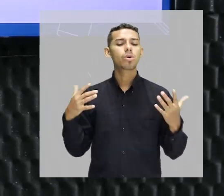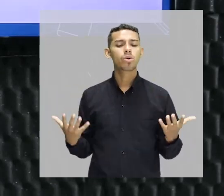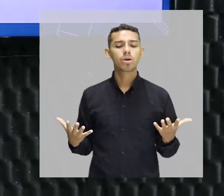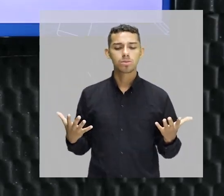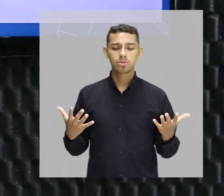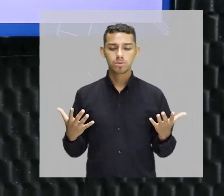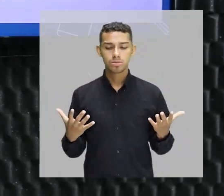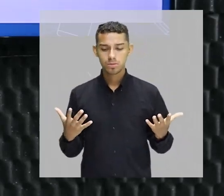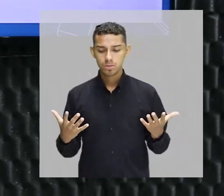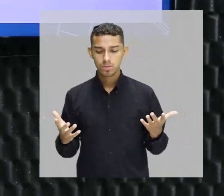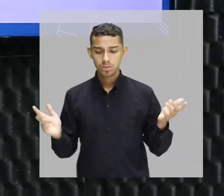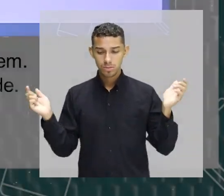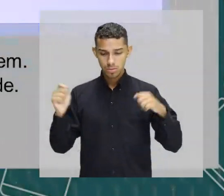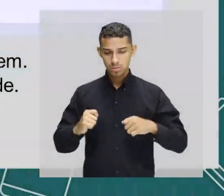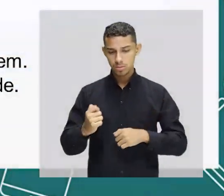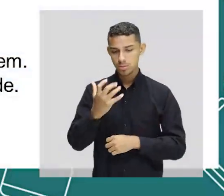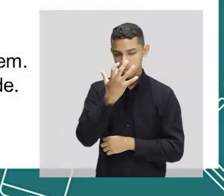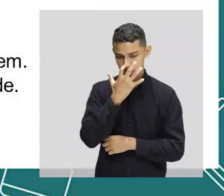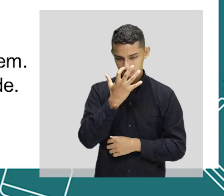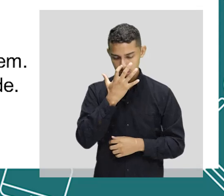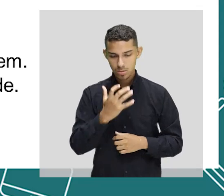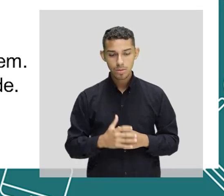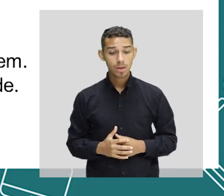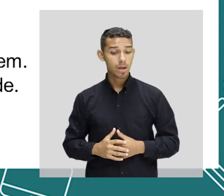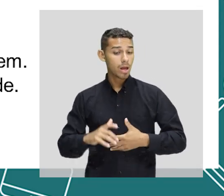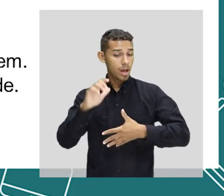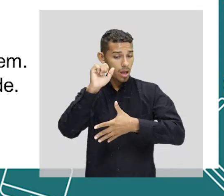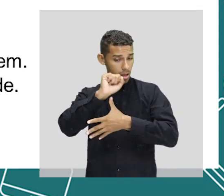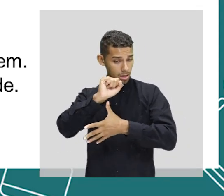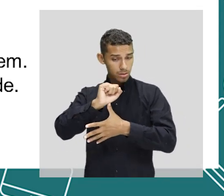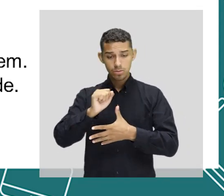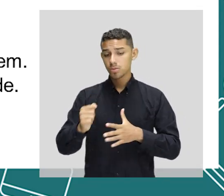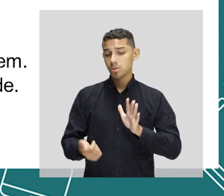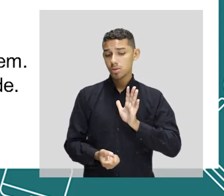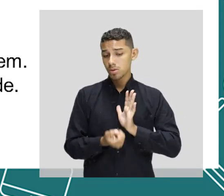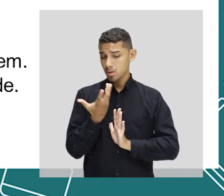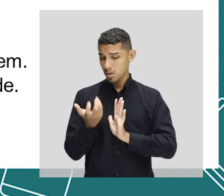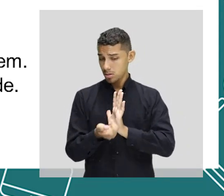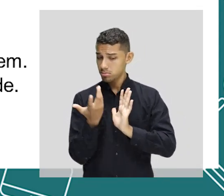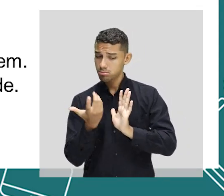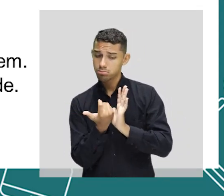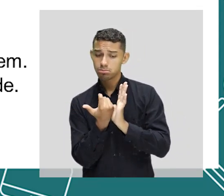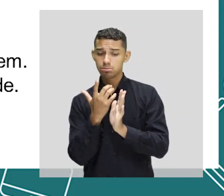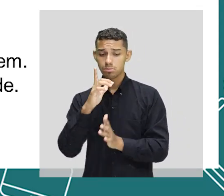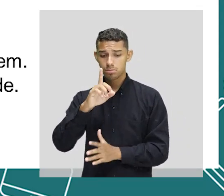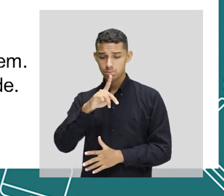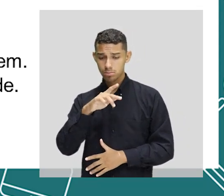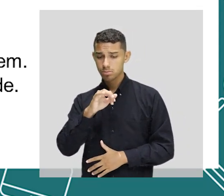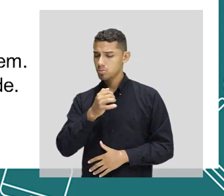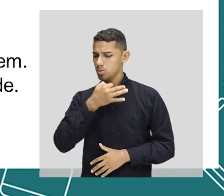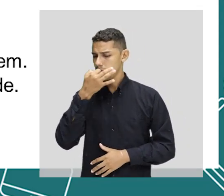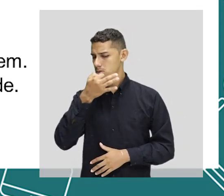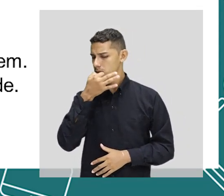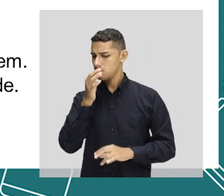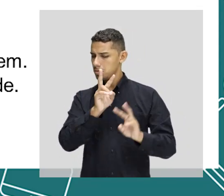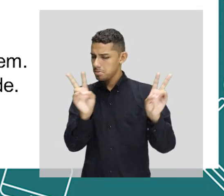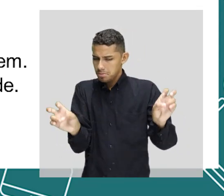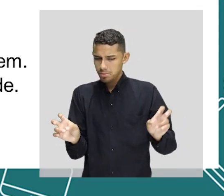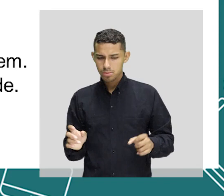essa ladainha? Vamos ver as opções. Letra A, expositiva, por discorrer sobre um determinado